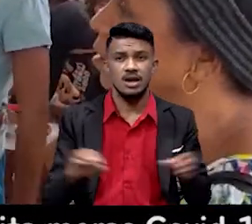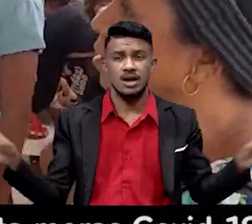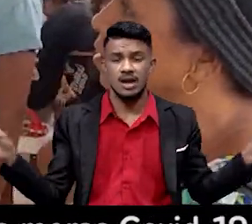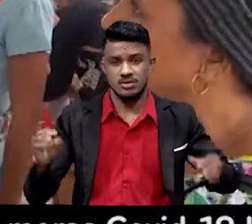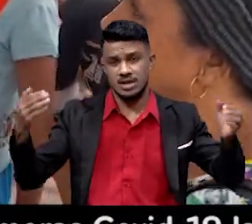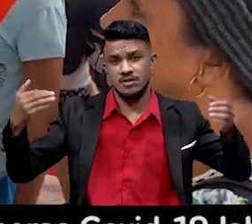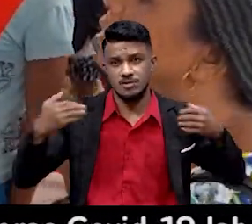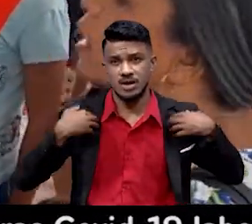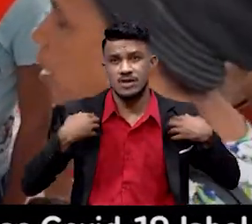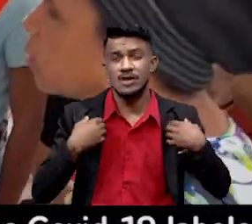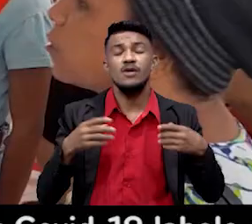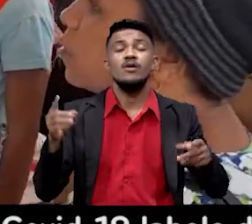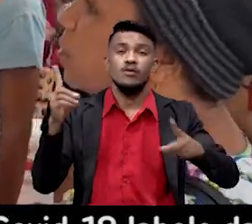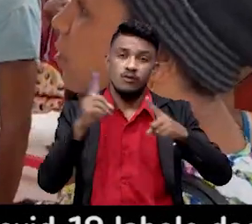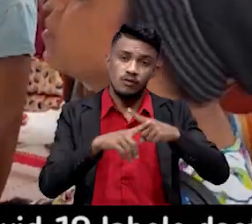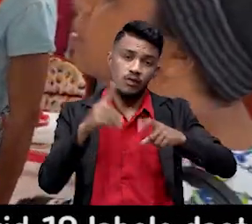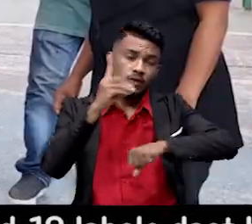ona foi maka